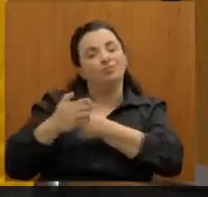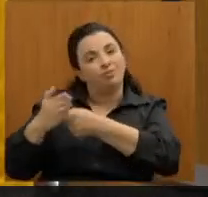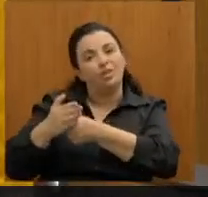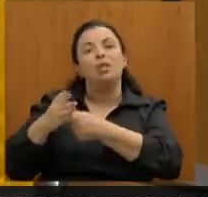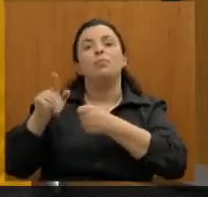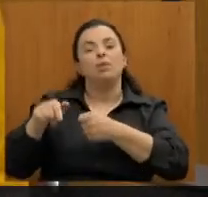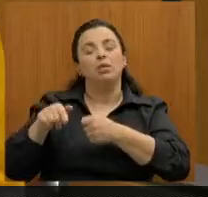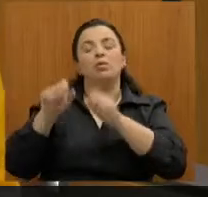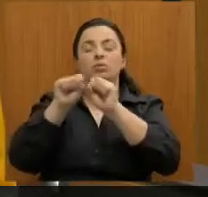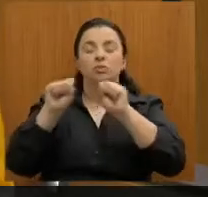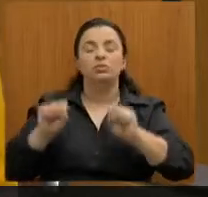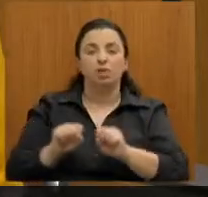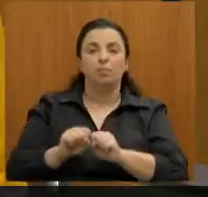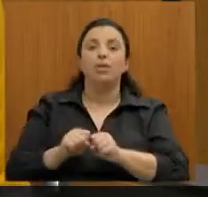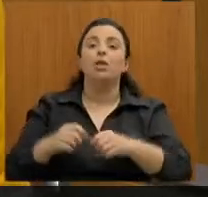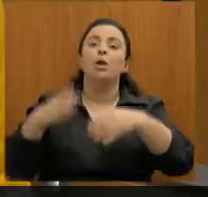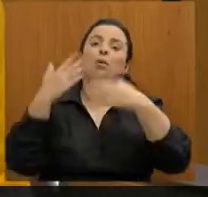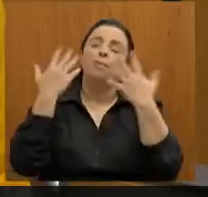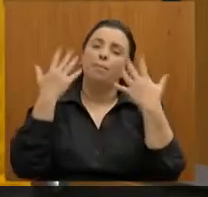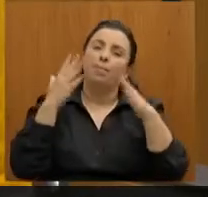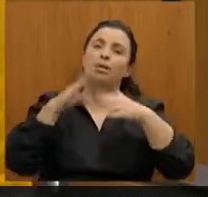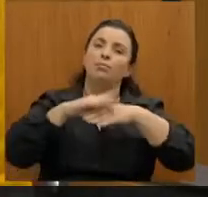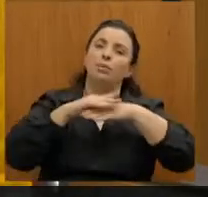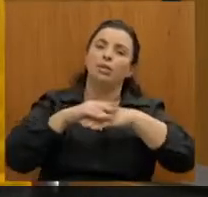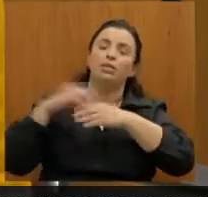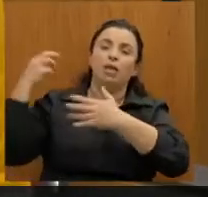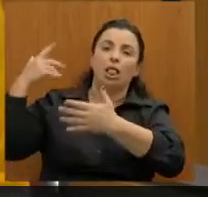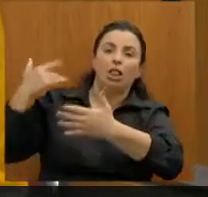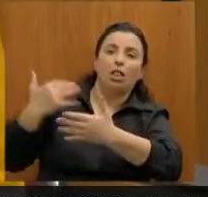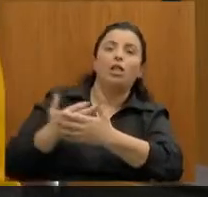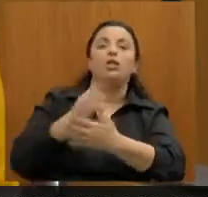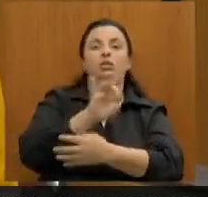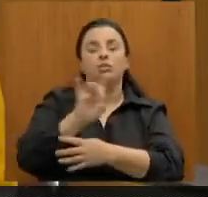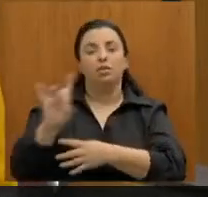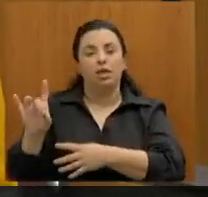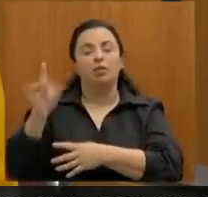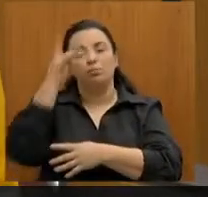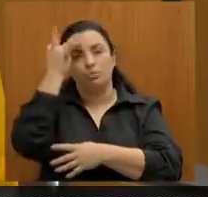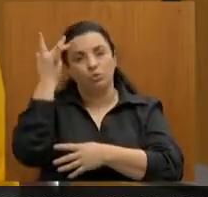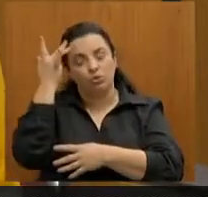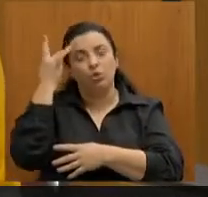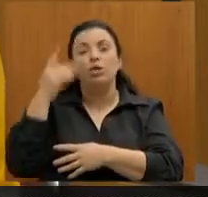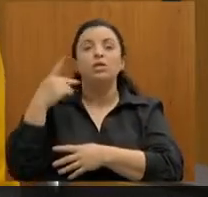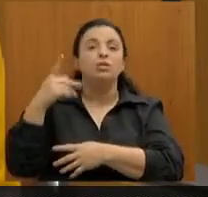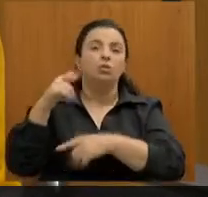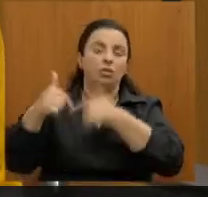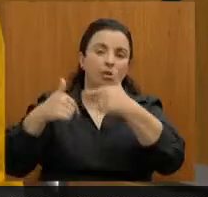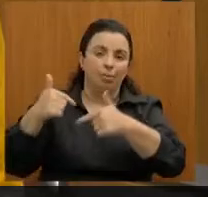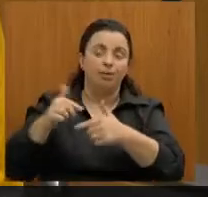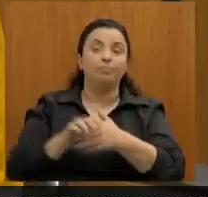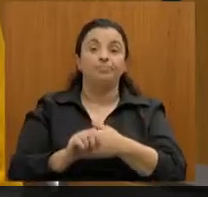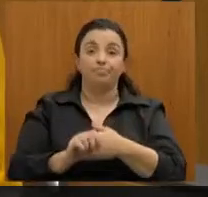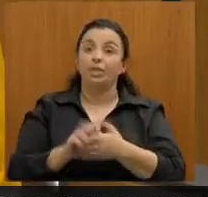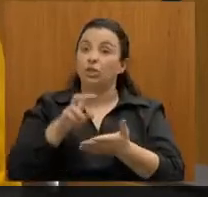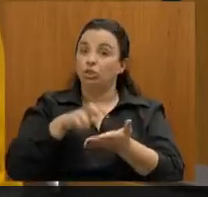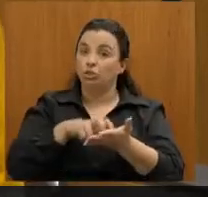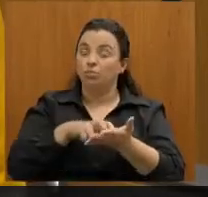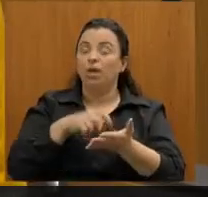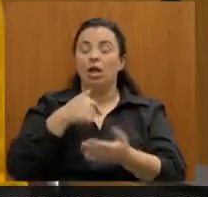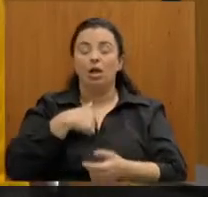trajetória de cada uma e todo o trabalho que tem desenvolvido período de manhã deputada Ana Paula eu tive oportunidade